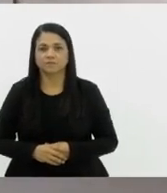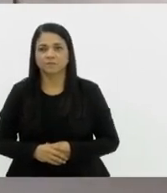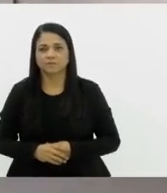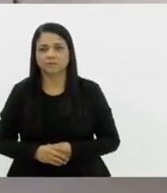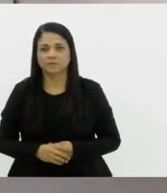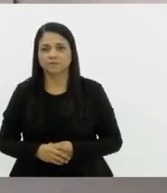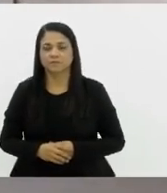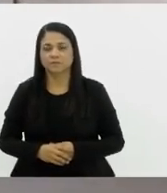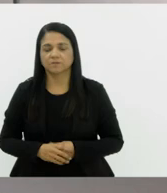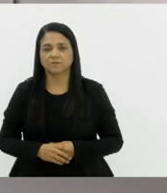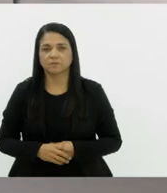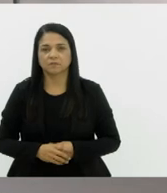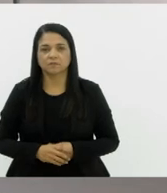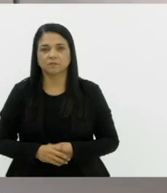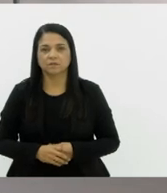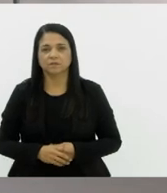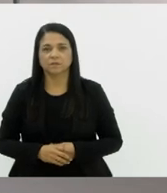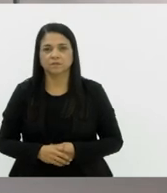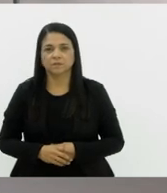Não faz mal, pronto.